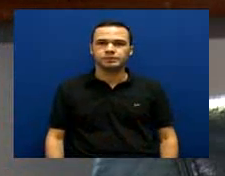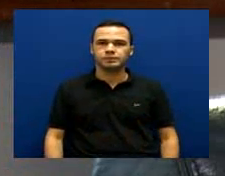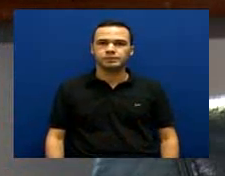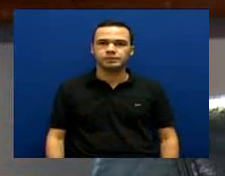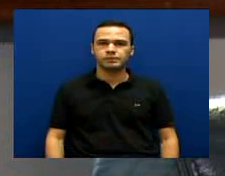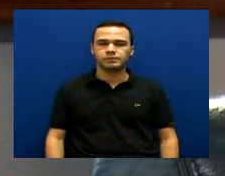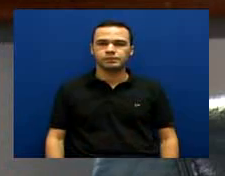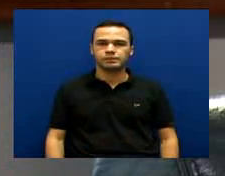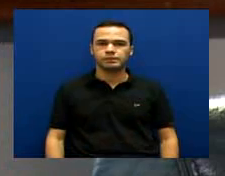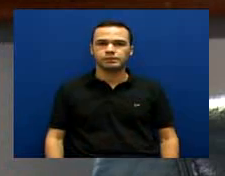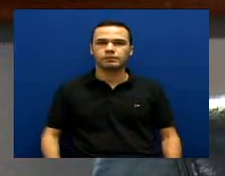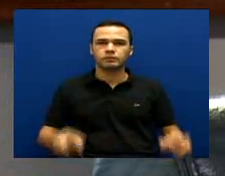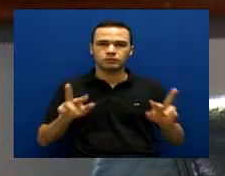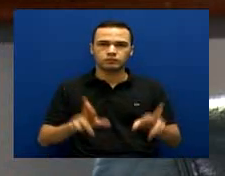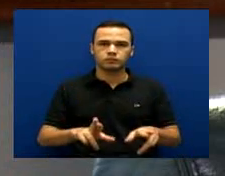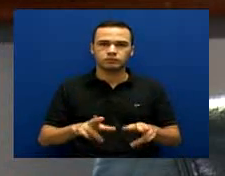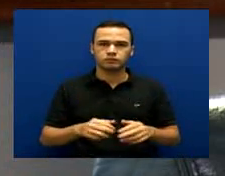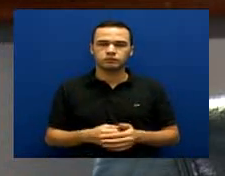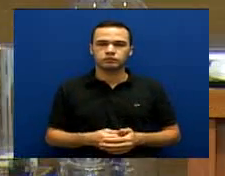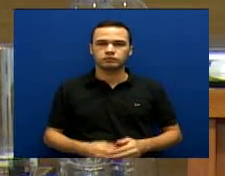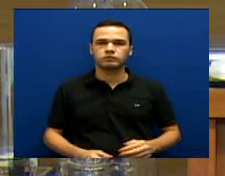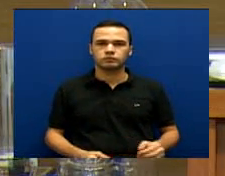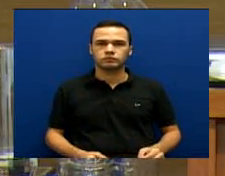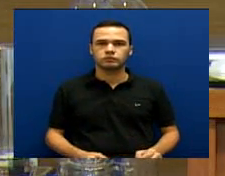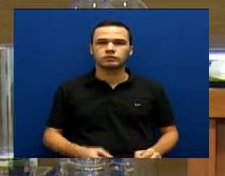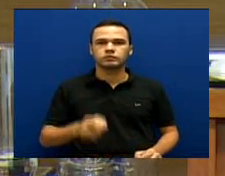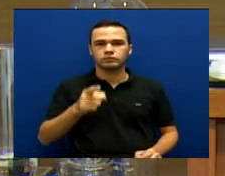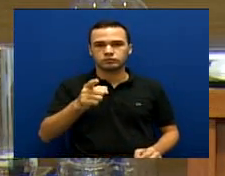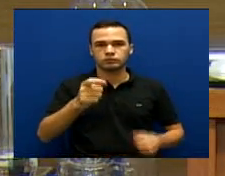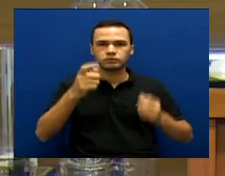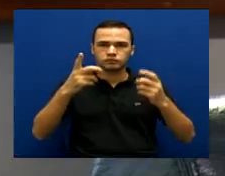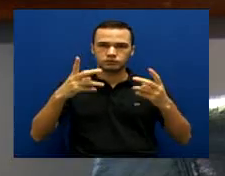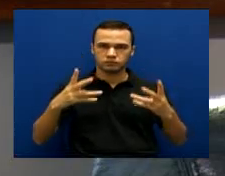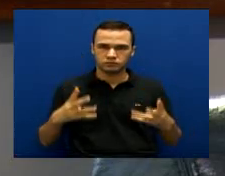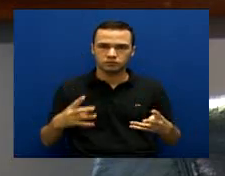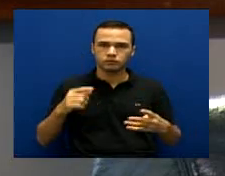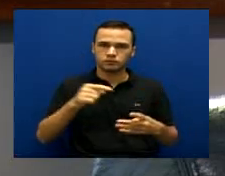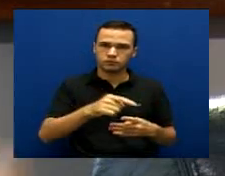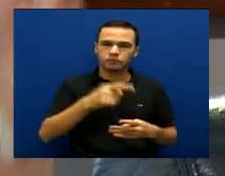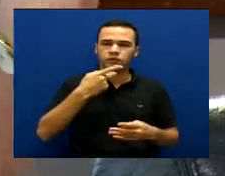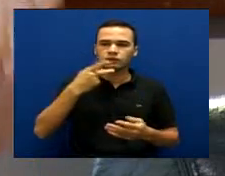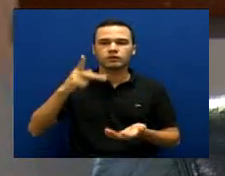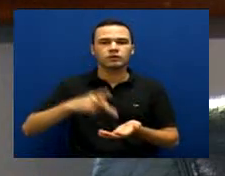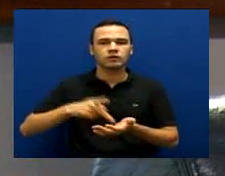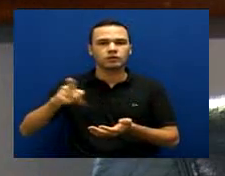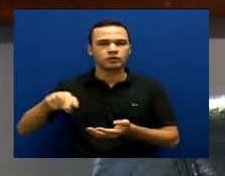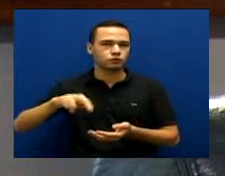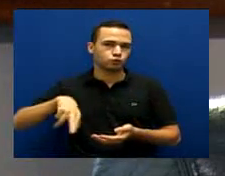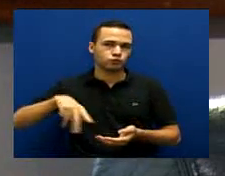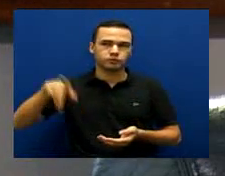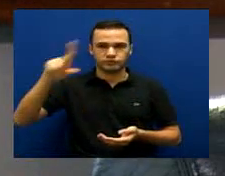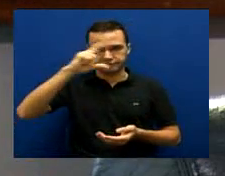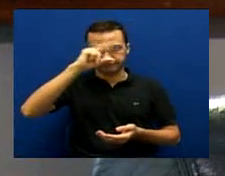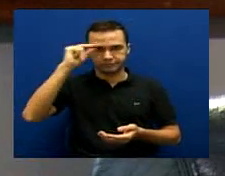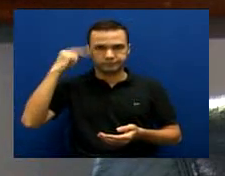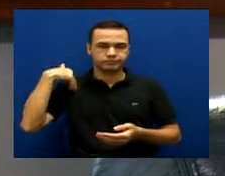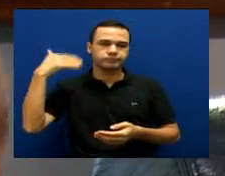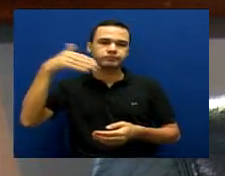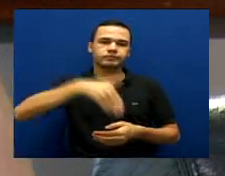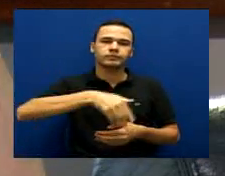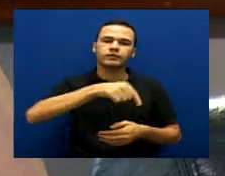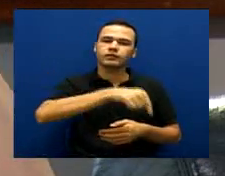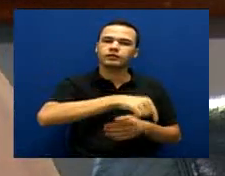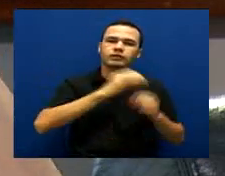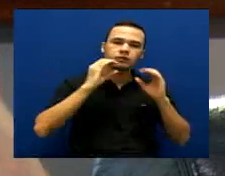fábio da mesma maneira como se eu falar que a realidade não é assim o prefeito veio aqui o prefeito para onde veio